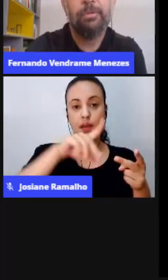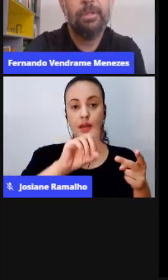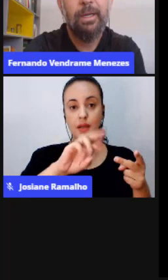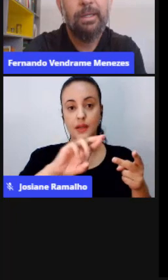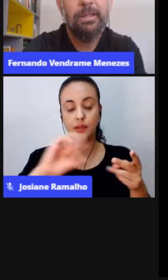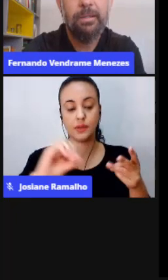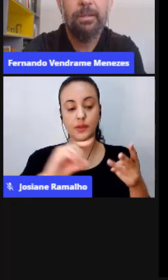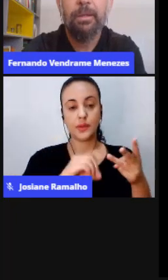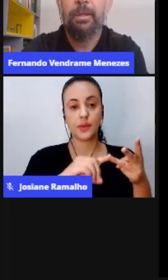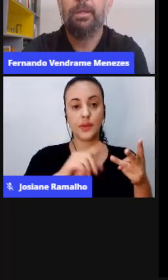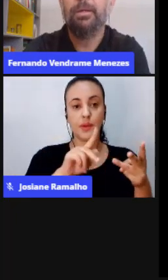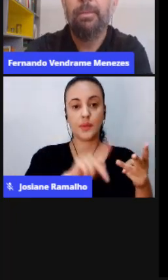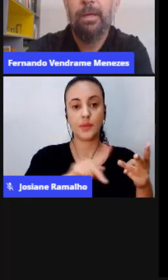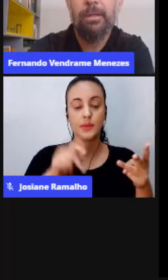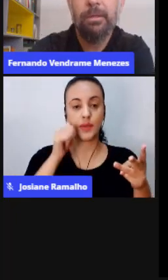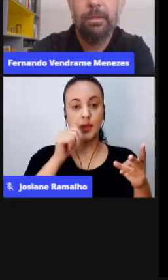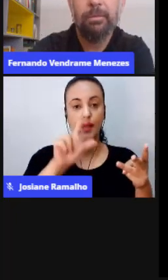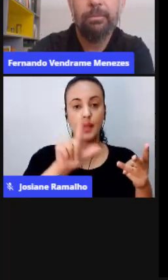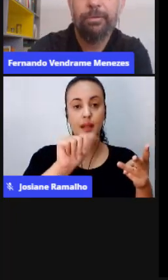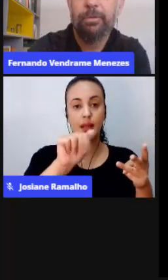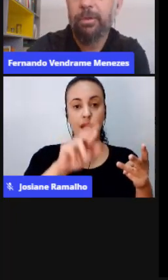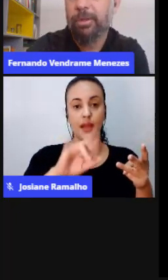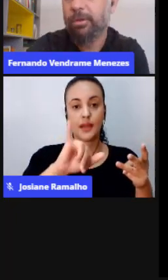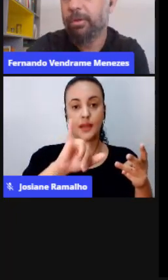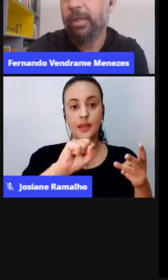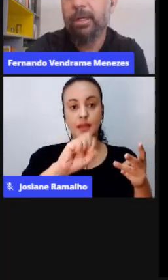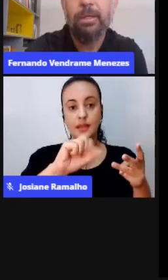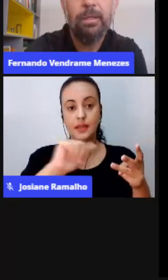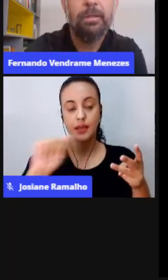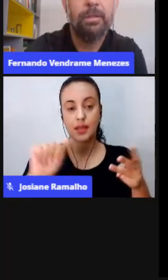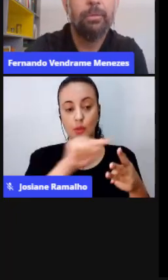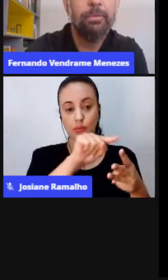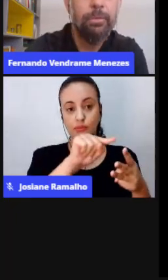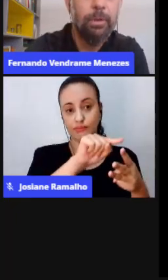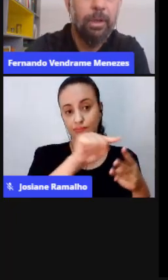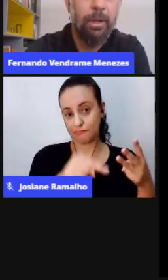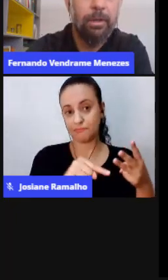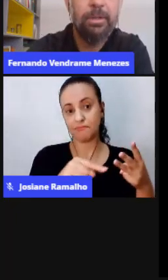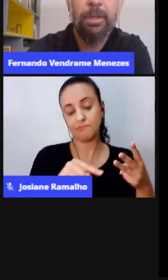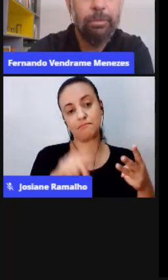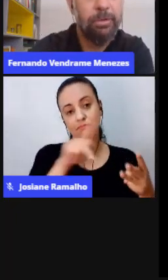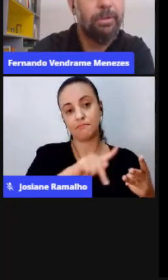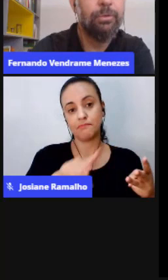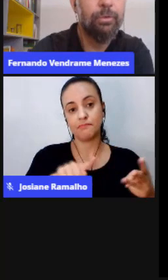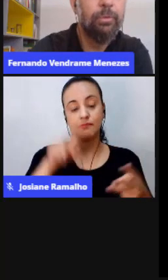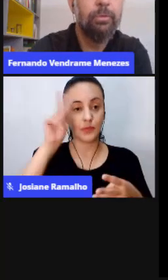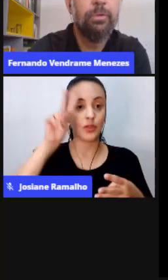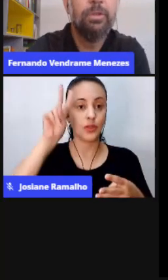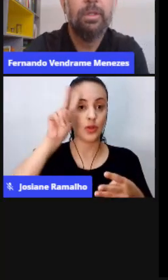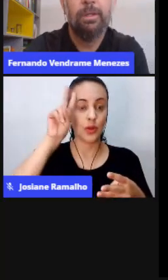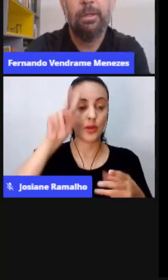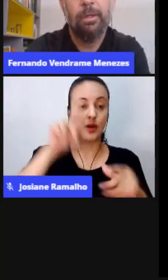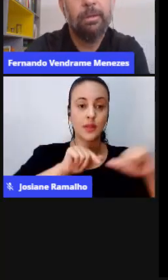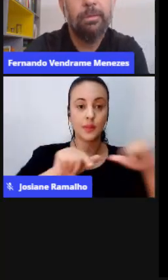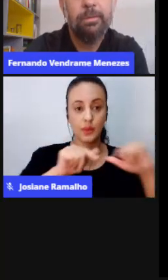e a professora Larissa, que também são professores de História e estamos